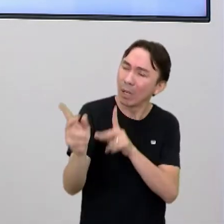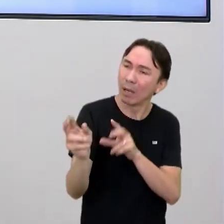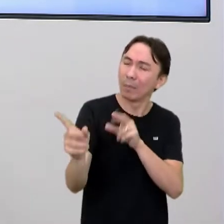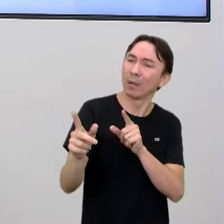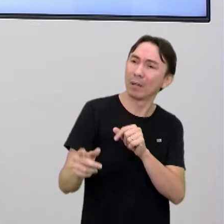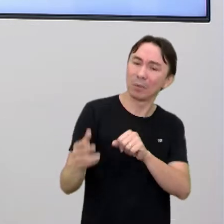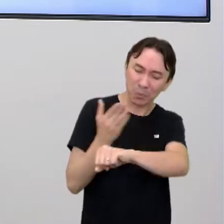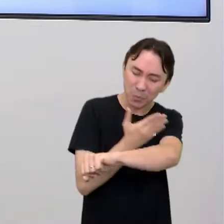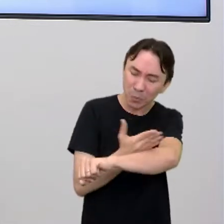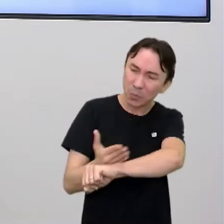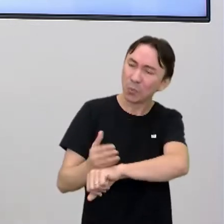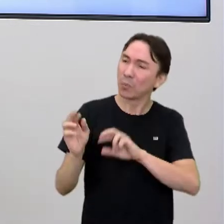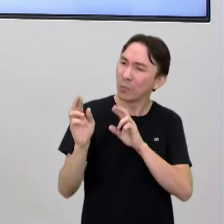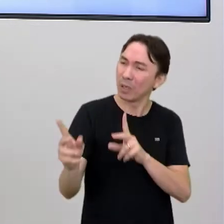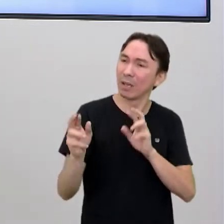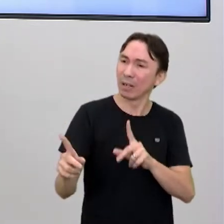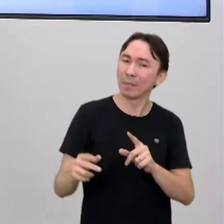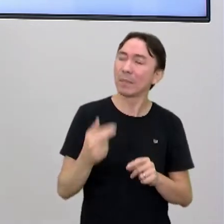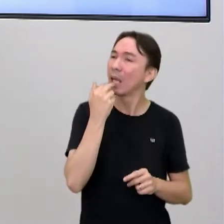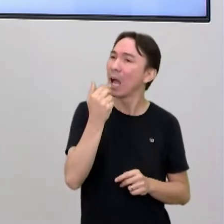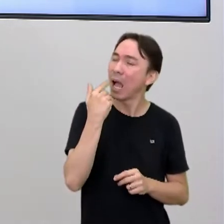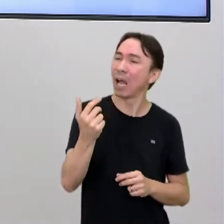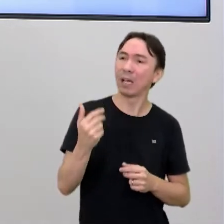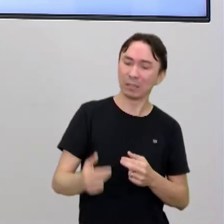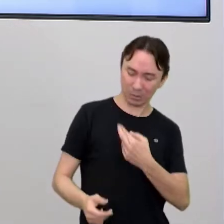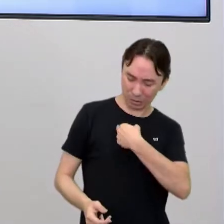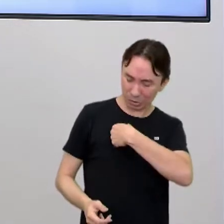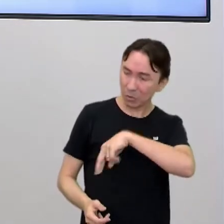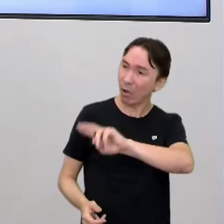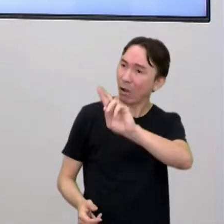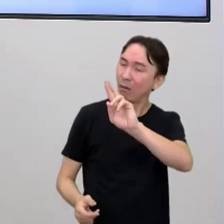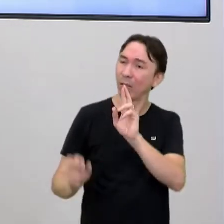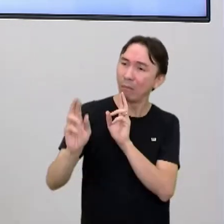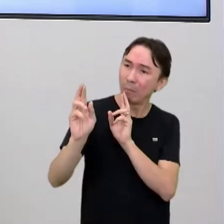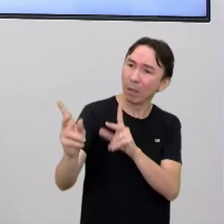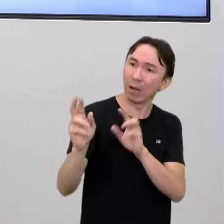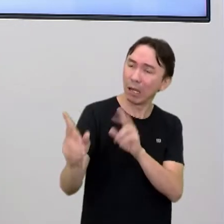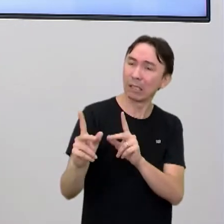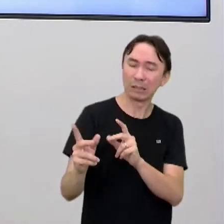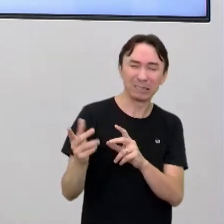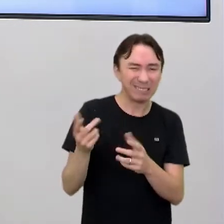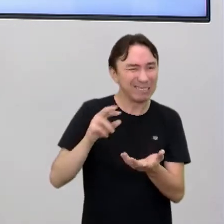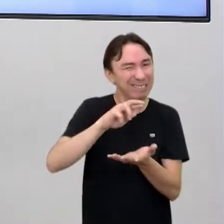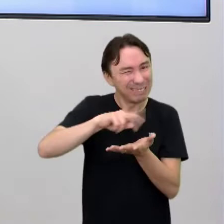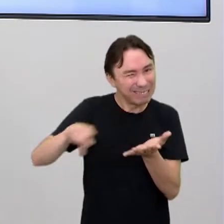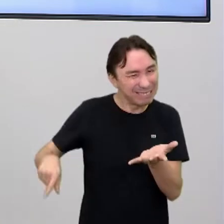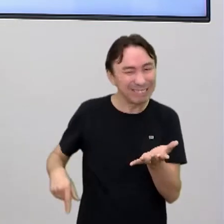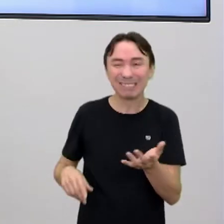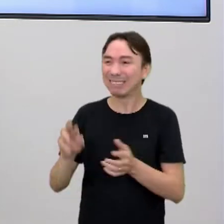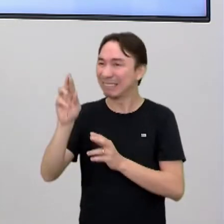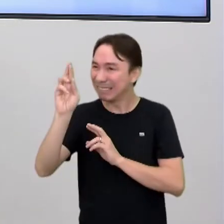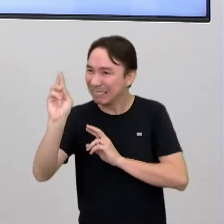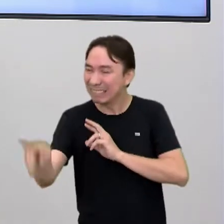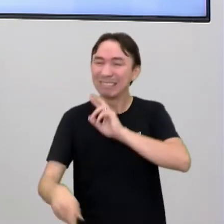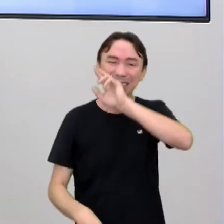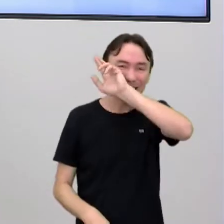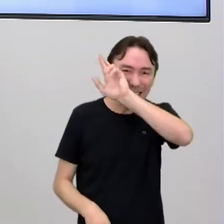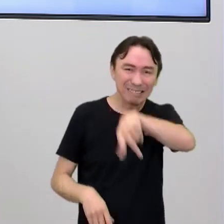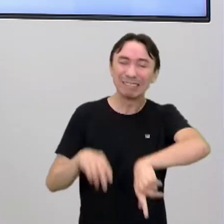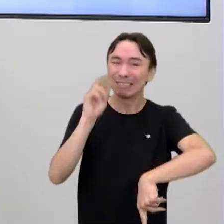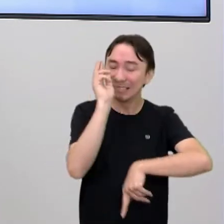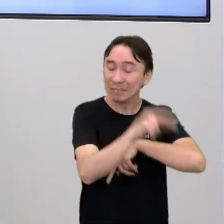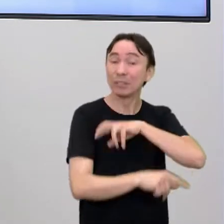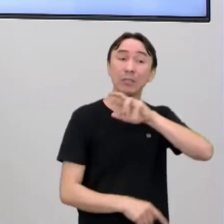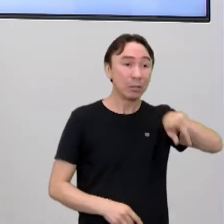idiomas diferentes, que têm religiões diferentes, que têm aí processos subjetivos